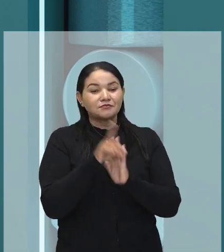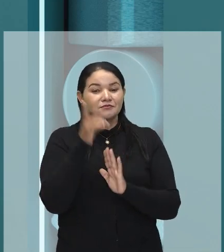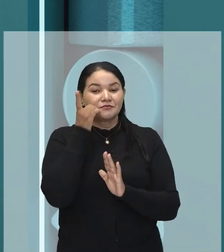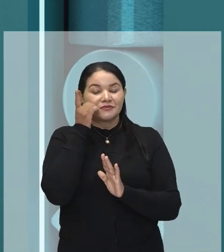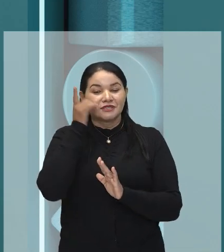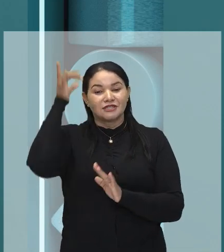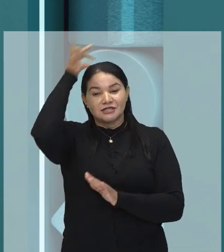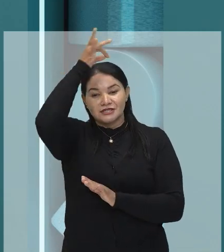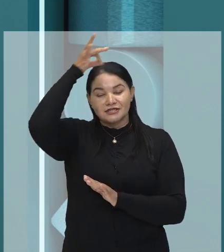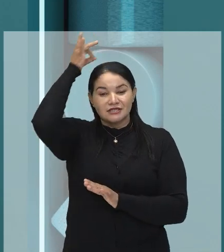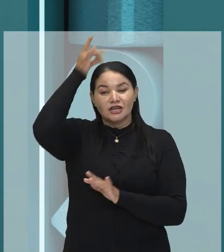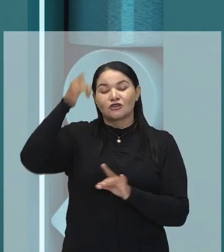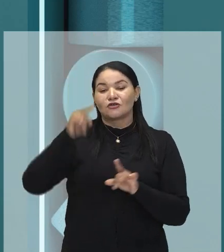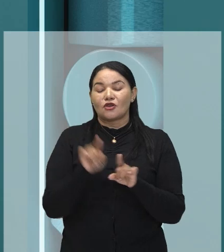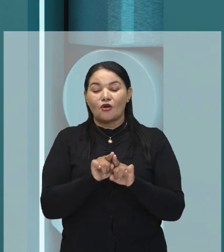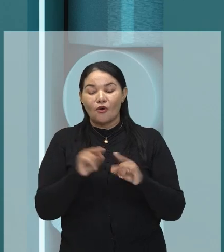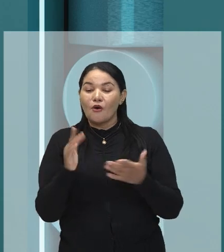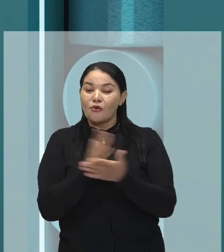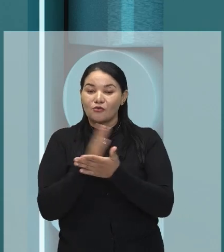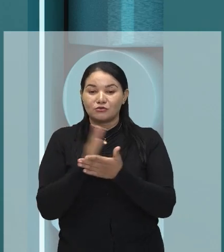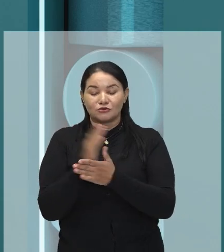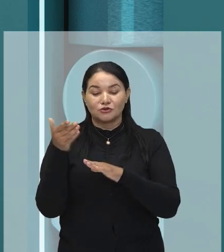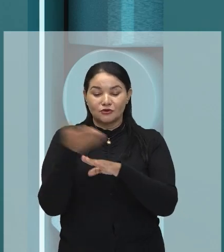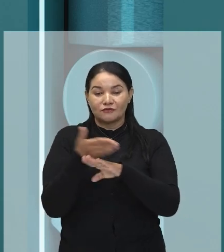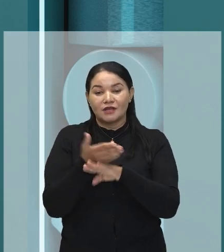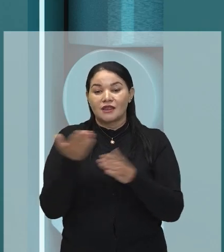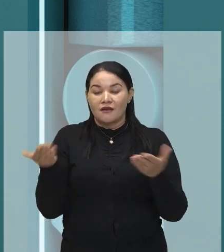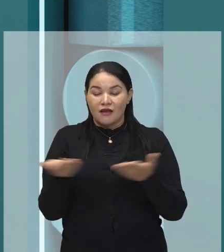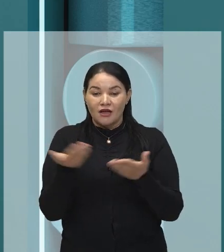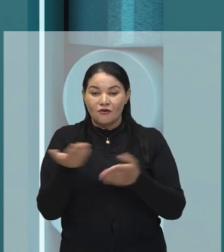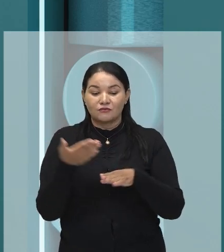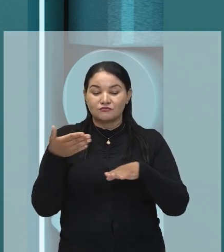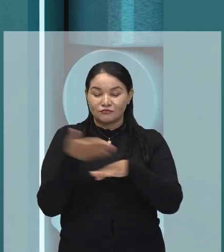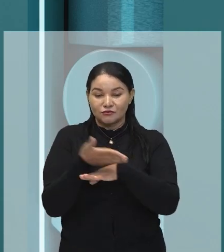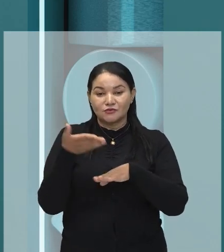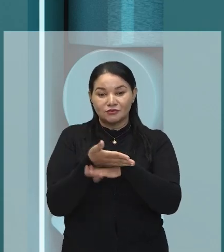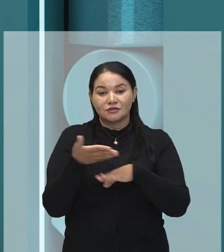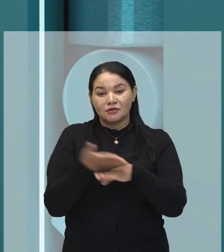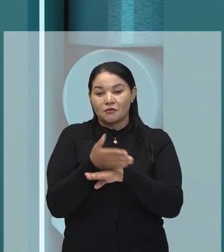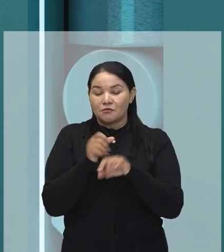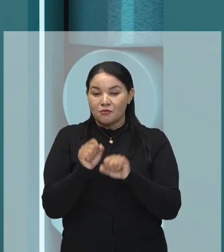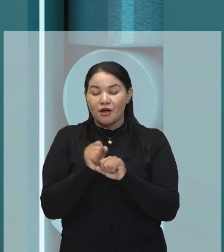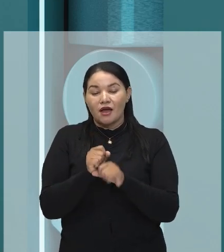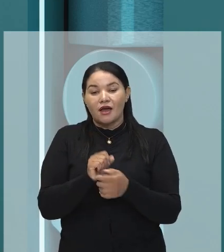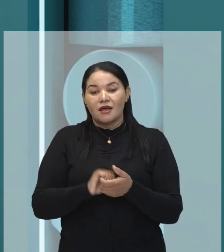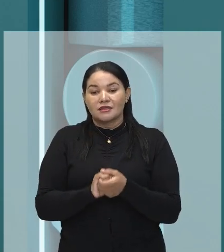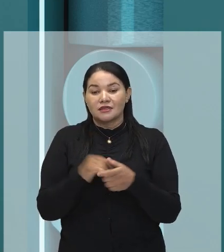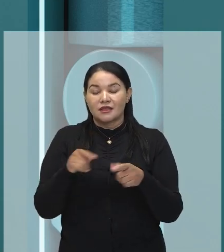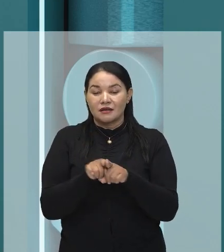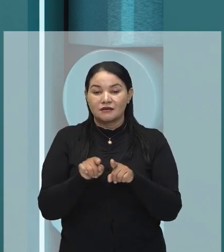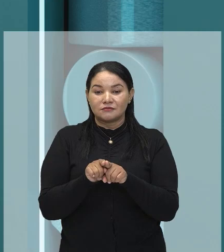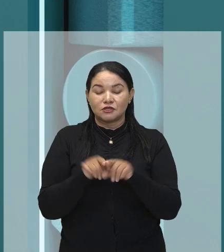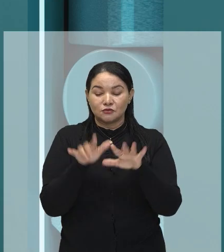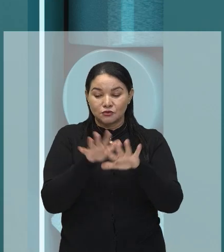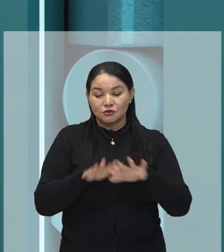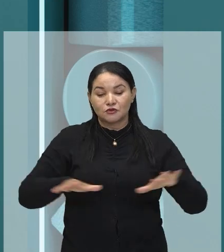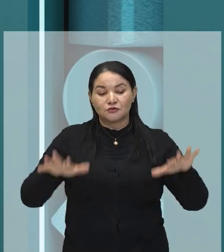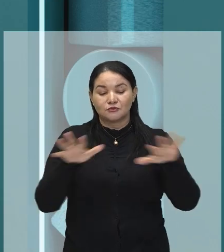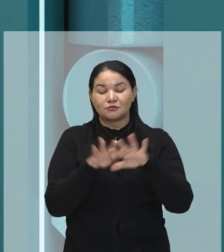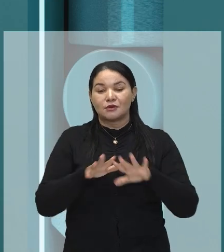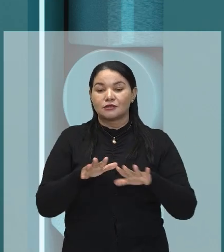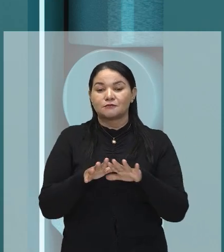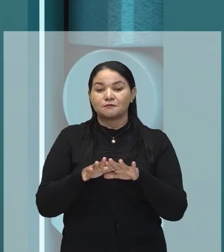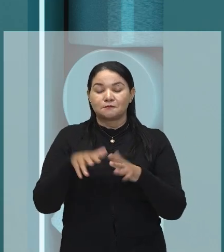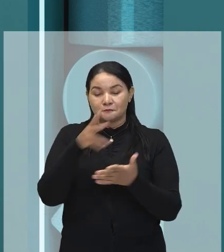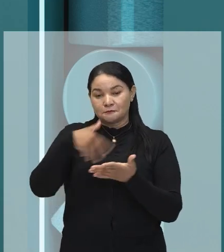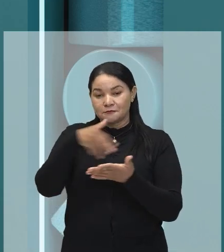de algumas comunidades. Durante os 3 dias de realização, o Siriri é dançado em um espaço com cenários